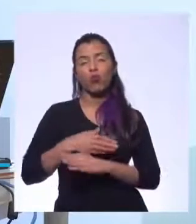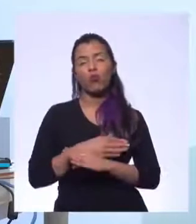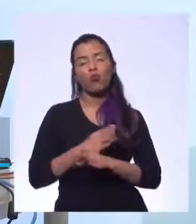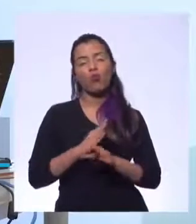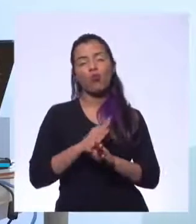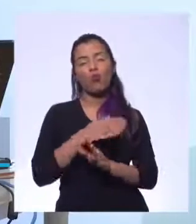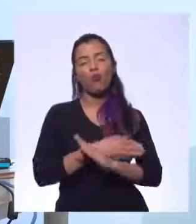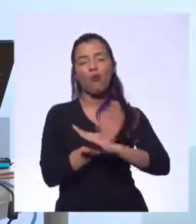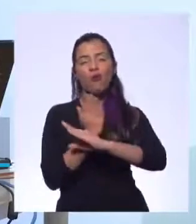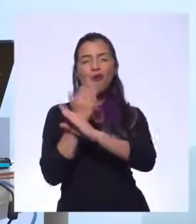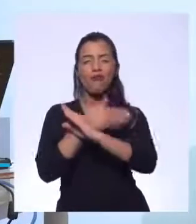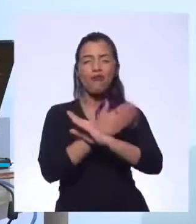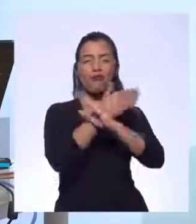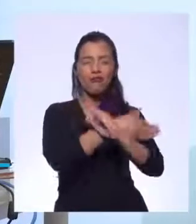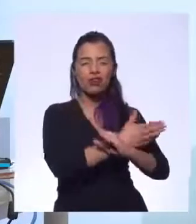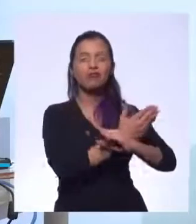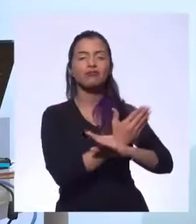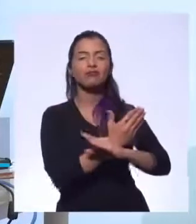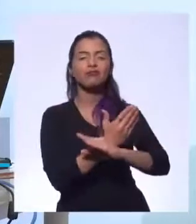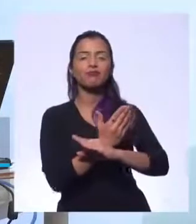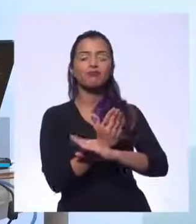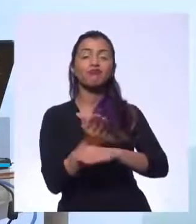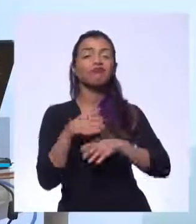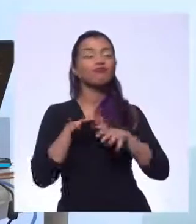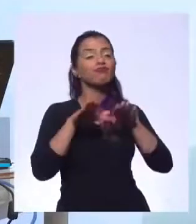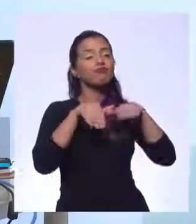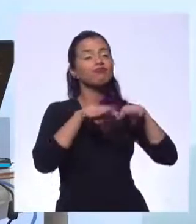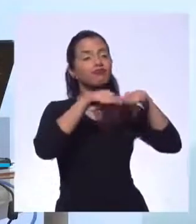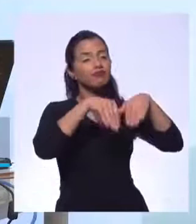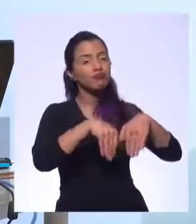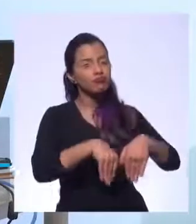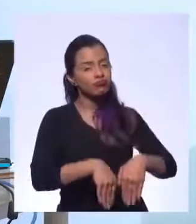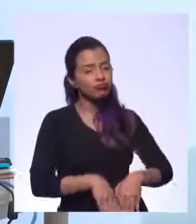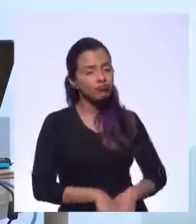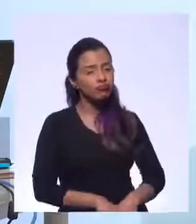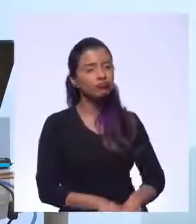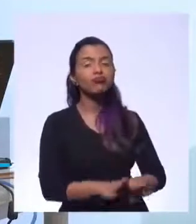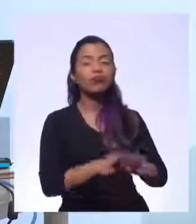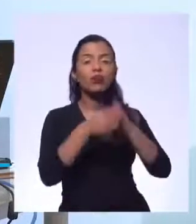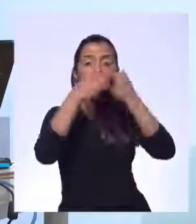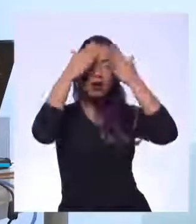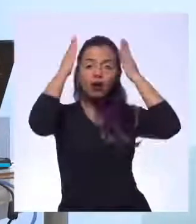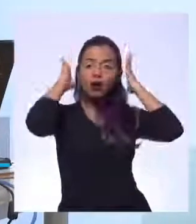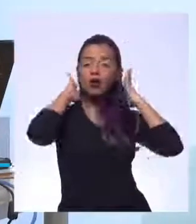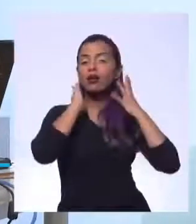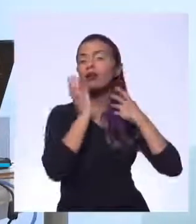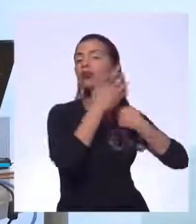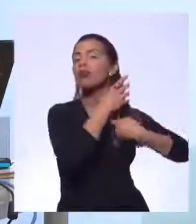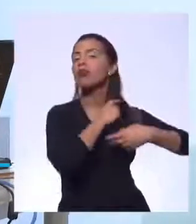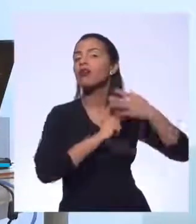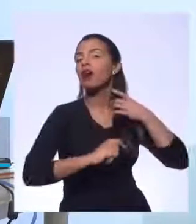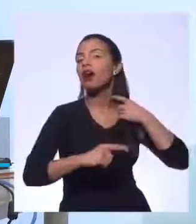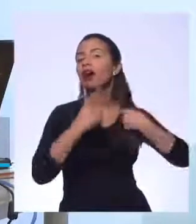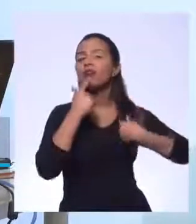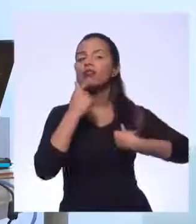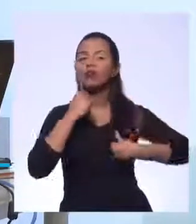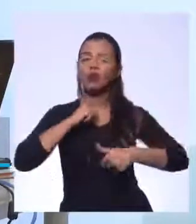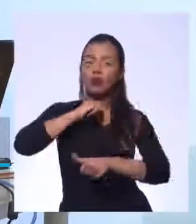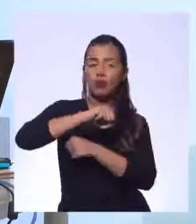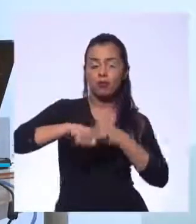por Tritão. Ali, sim, era vida. Tingiu os cabelos de ruivo, repaginou as roupas e mudou de